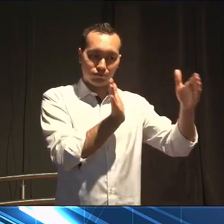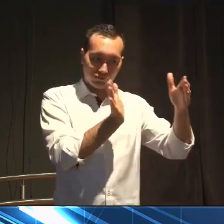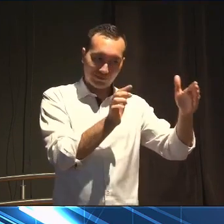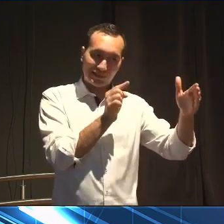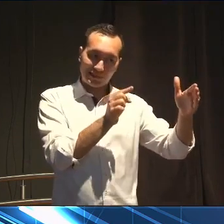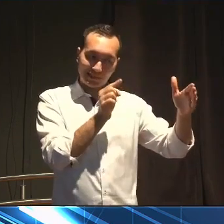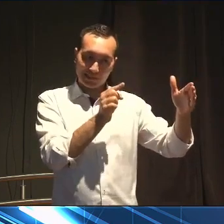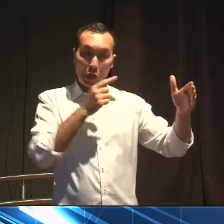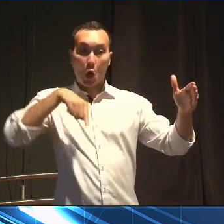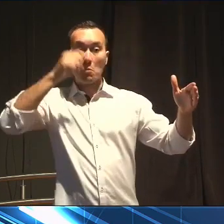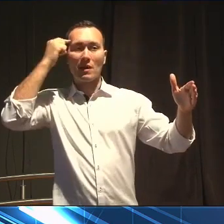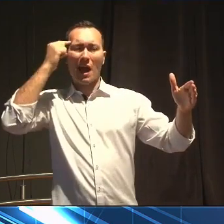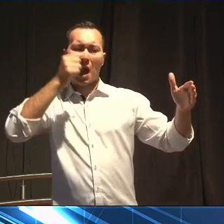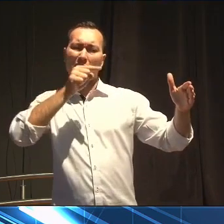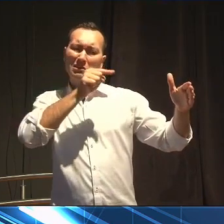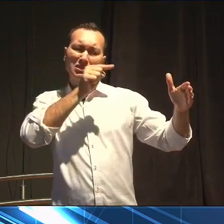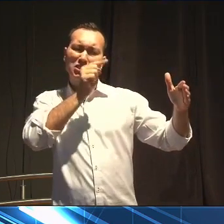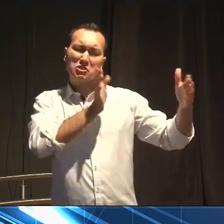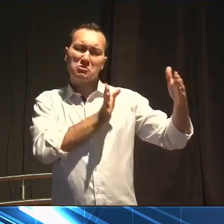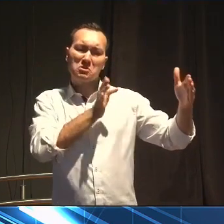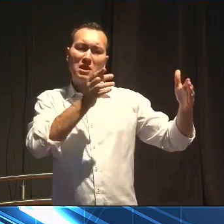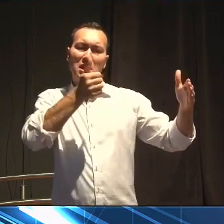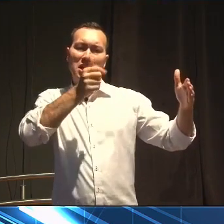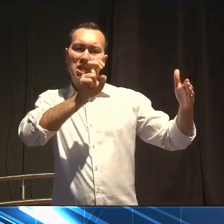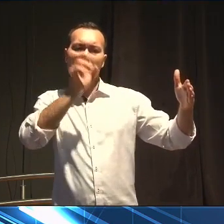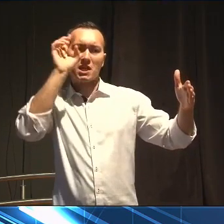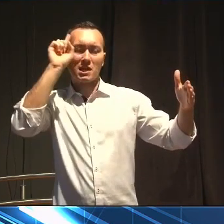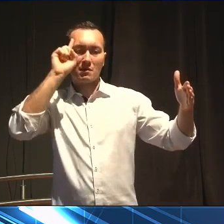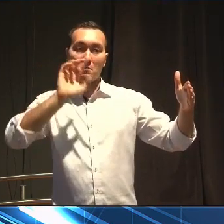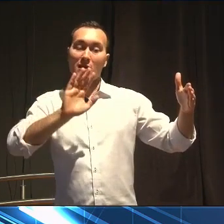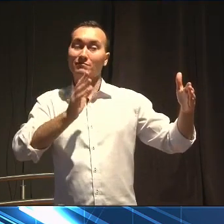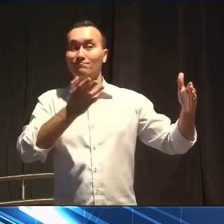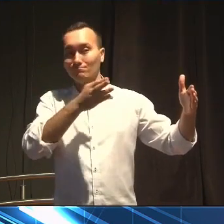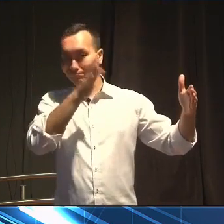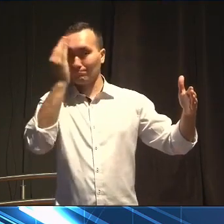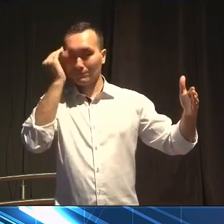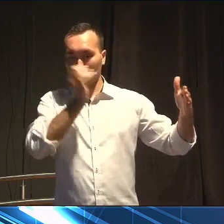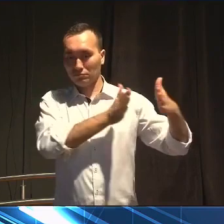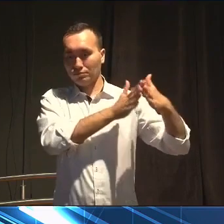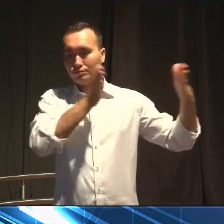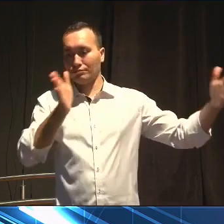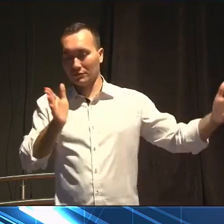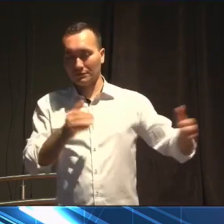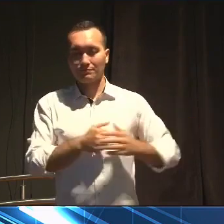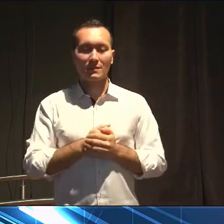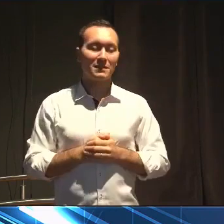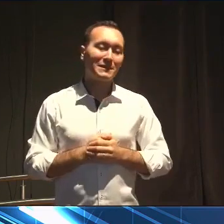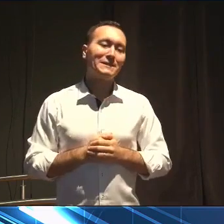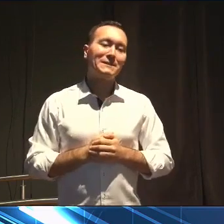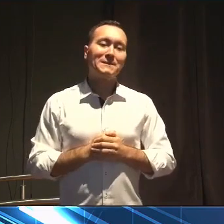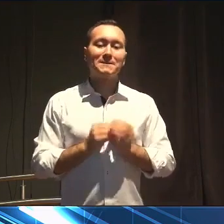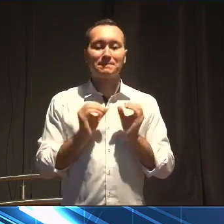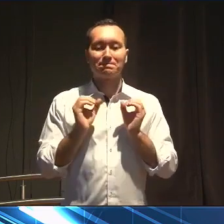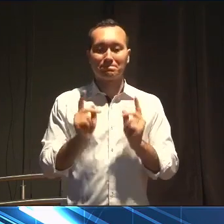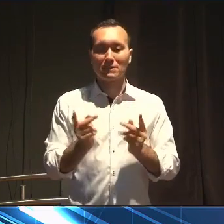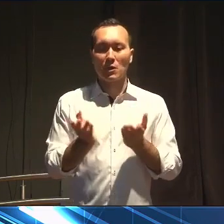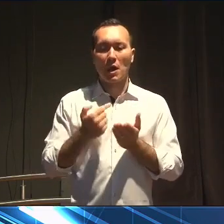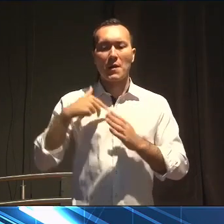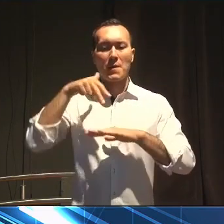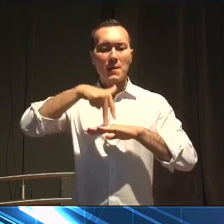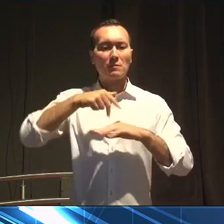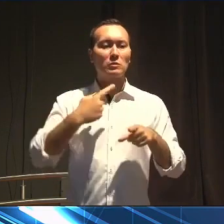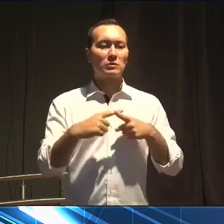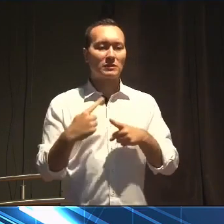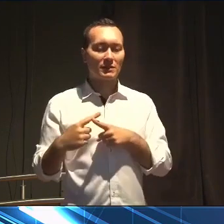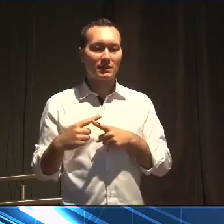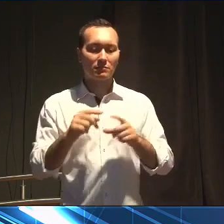da história. Hoje eu vim falar um pouquinho sobre utilização do metaverso na indústria, o metaverso industrial, que